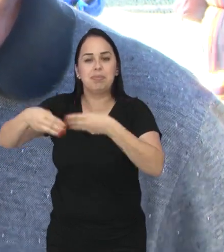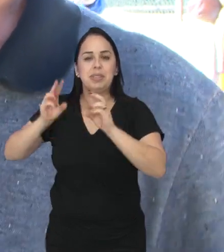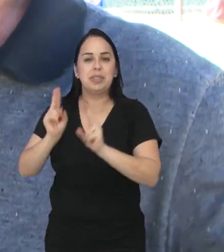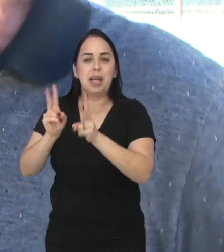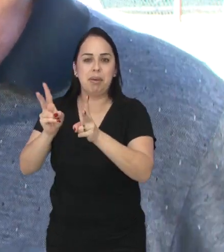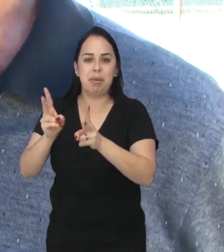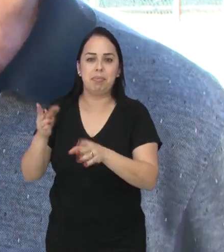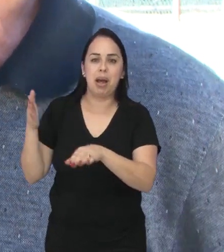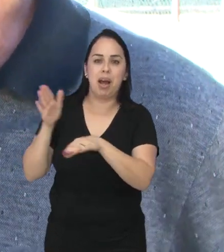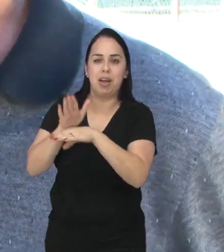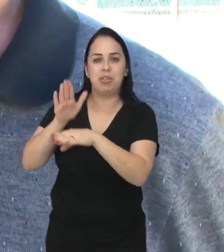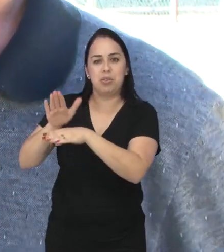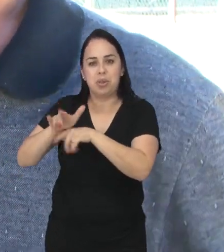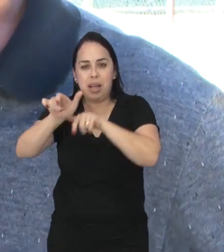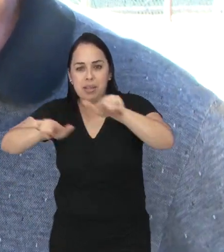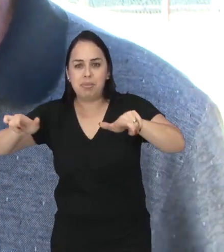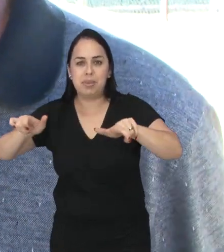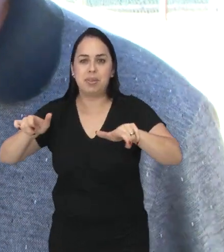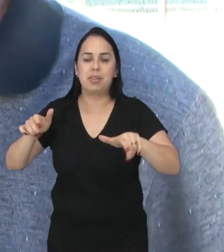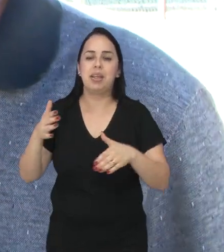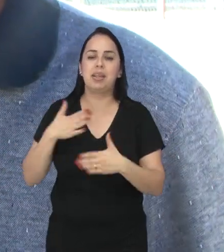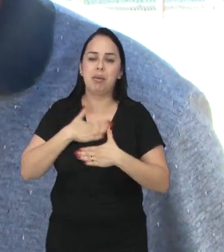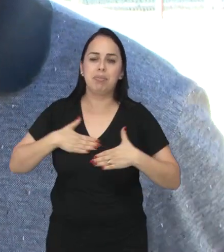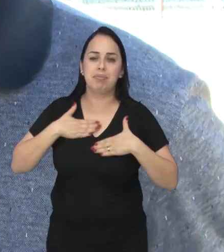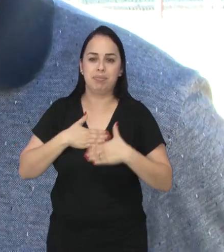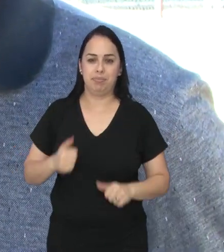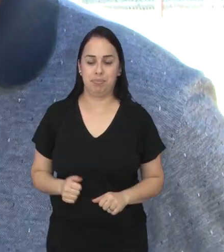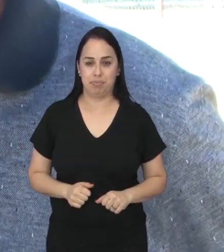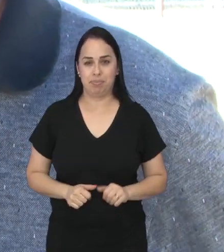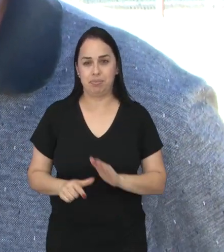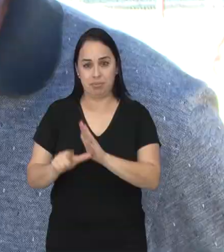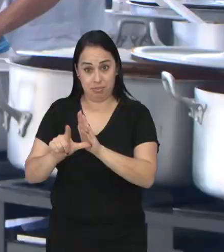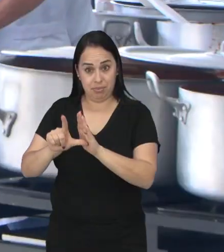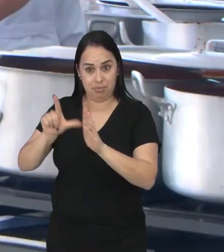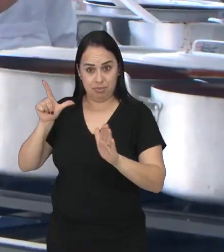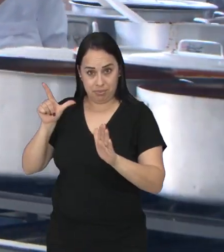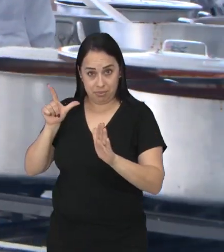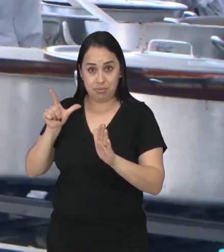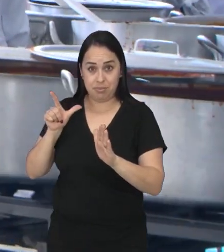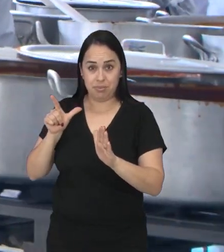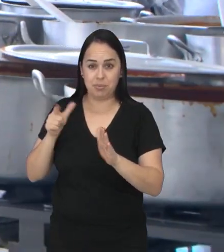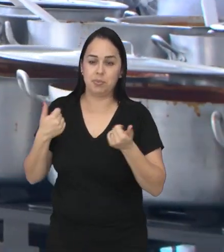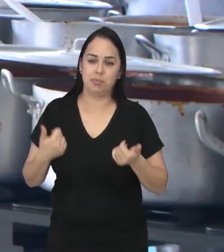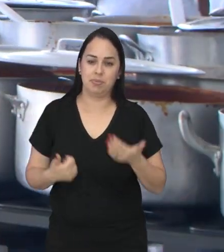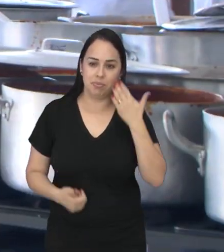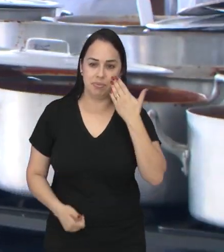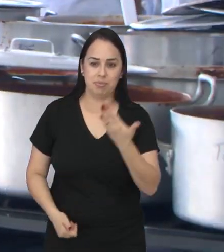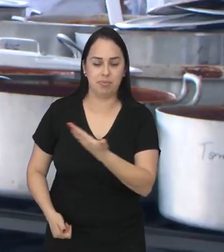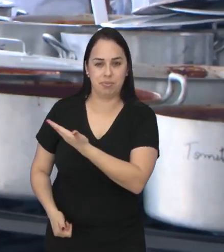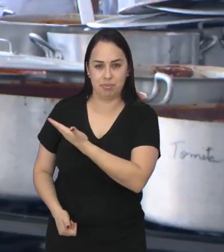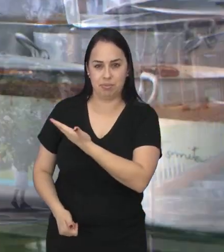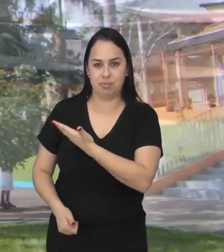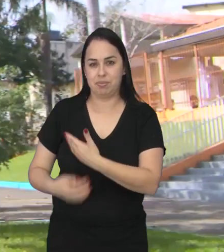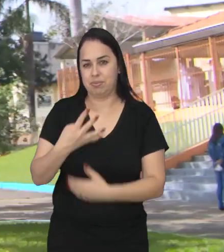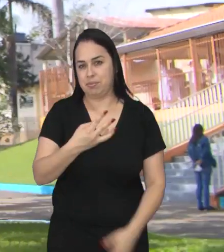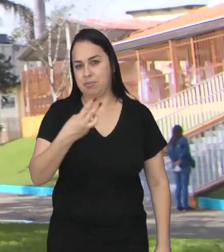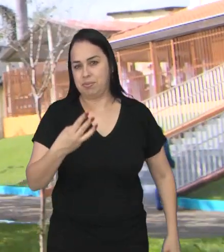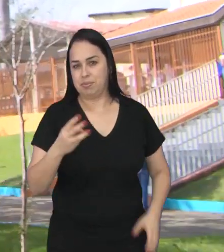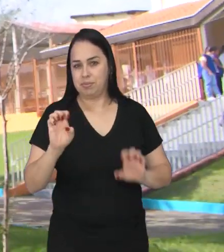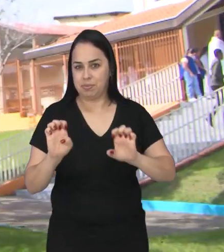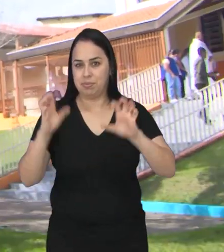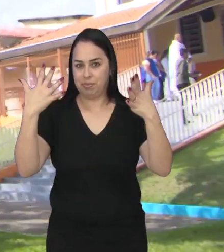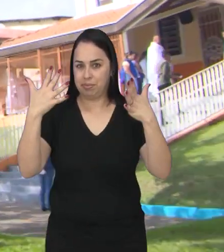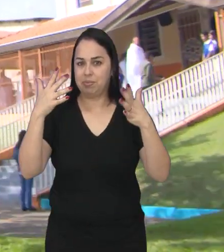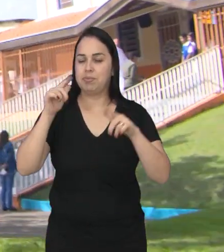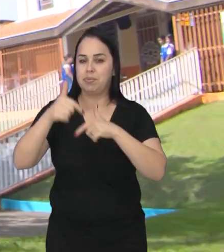tenha mais trabalhos né pra empregar mais gente mas é muito gratificante muito gostoso antes do banquete ser servido a